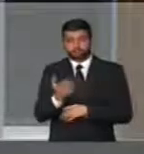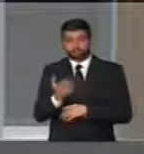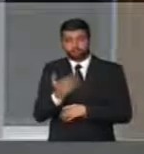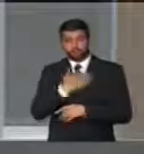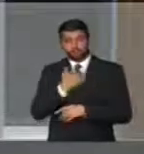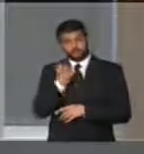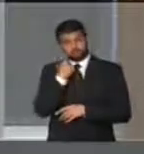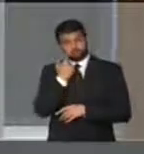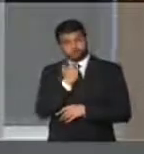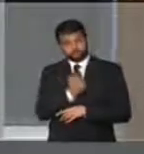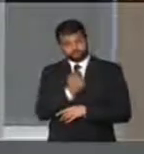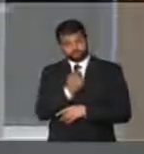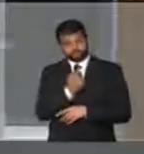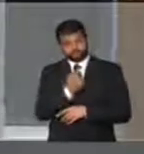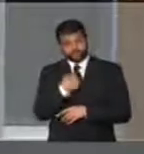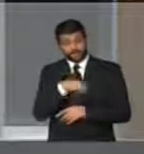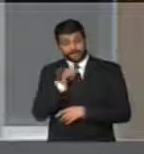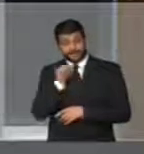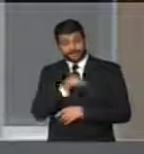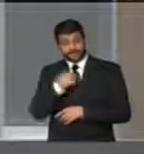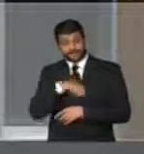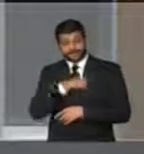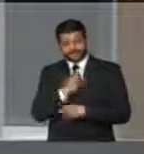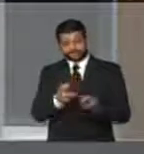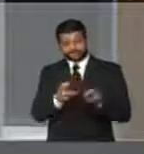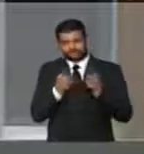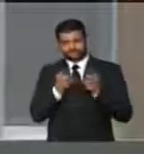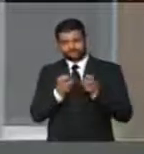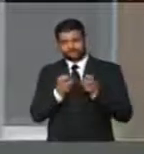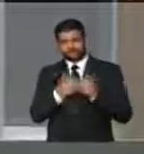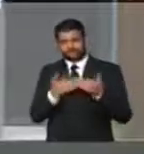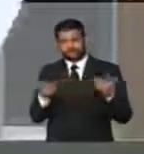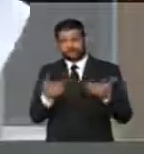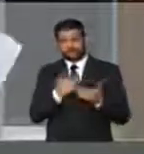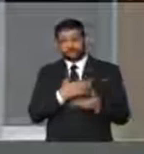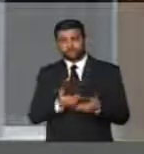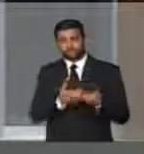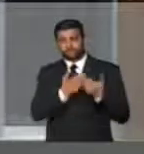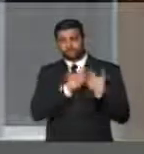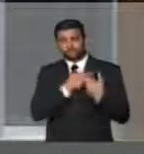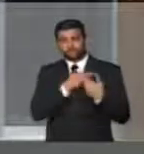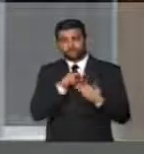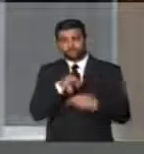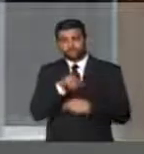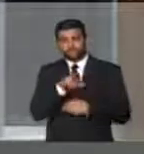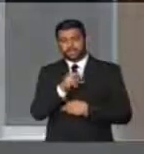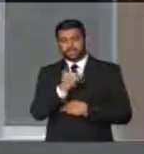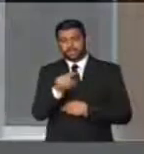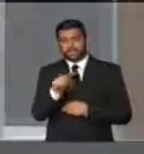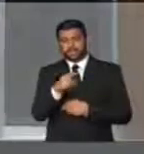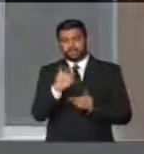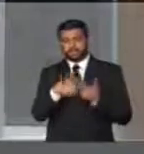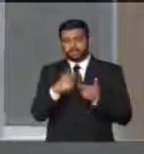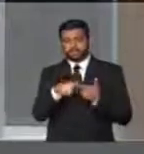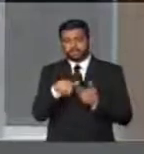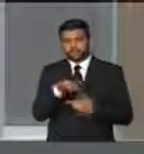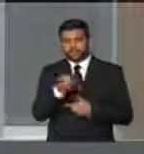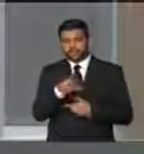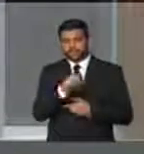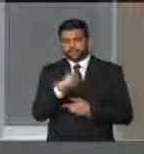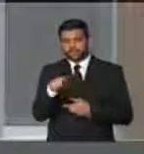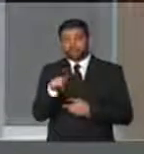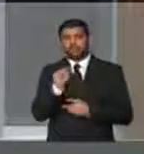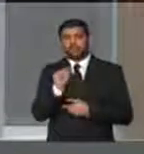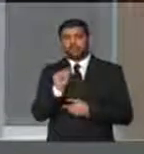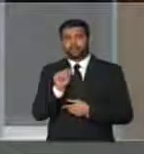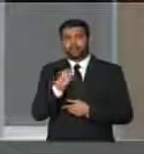E olha, aí que nós vamos perceber qual é o papel da mineração. Porque o problema da mineração é